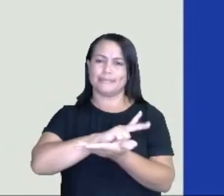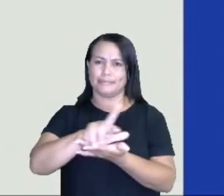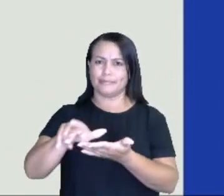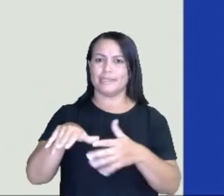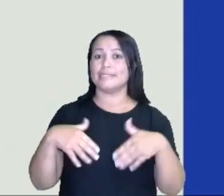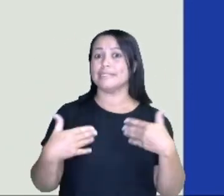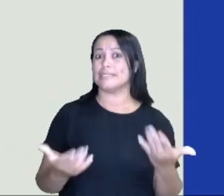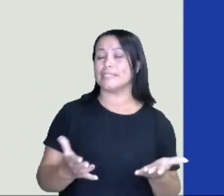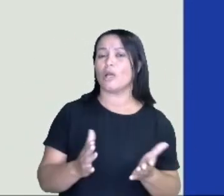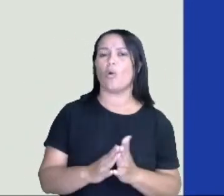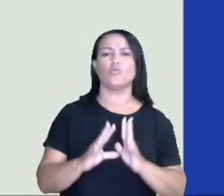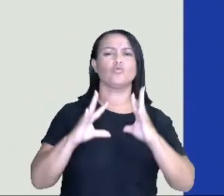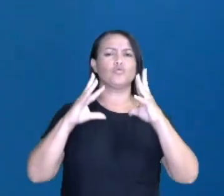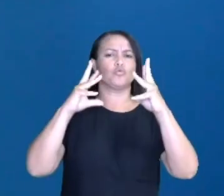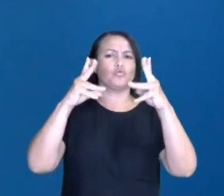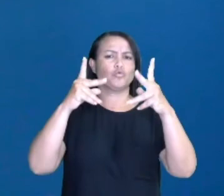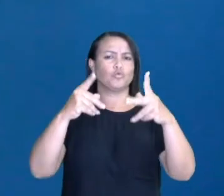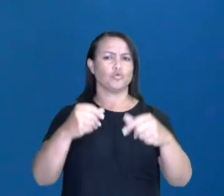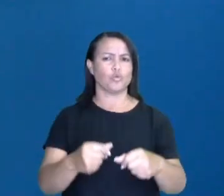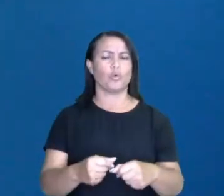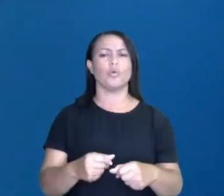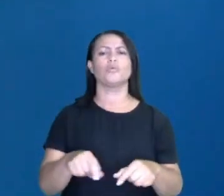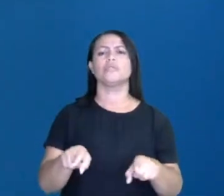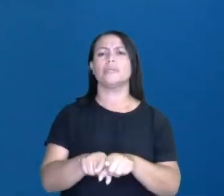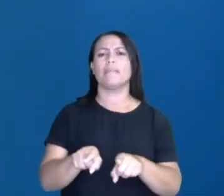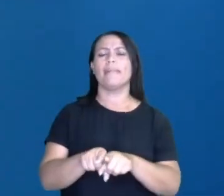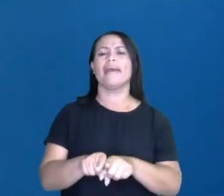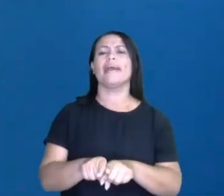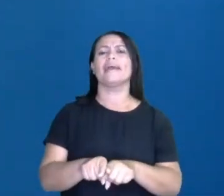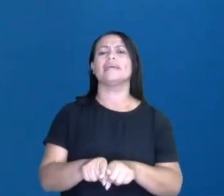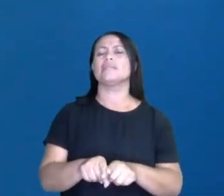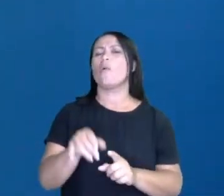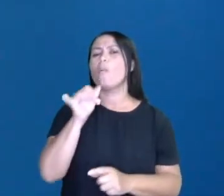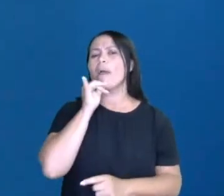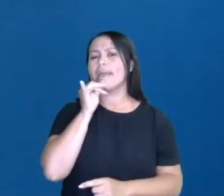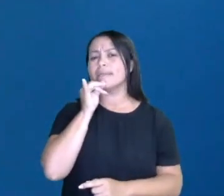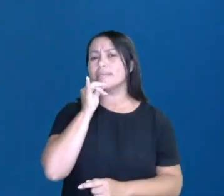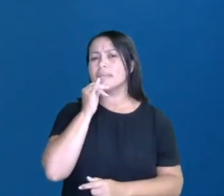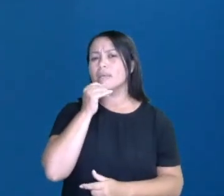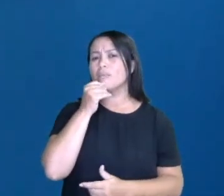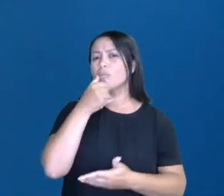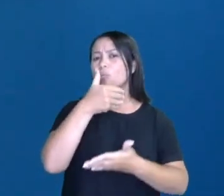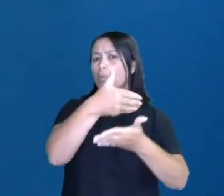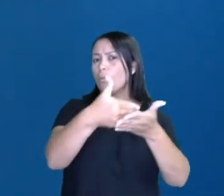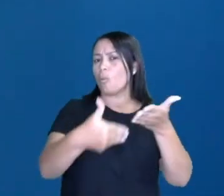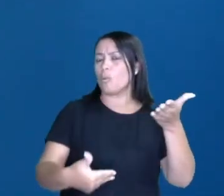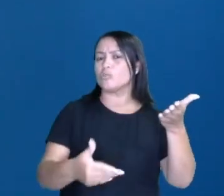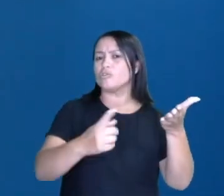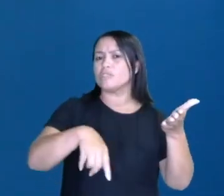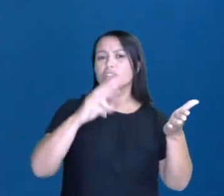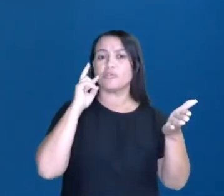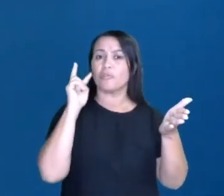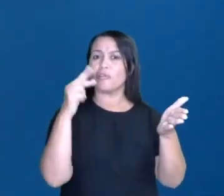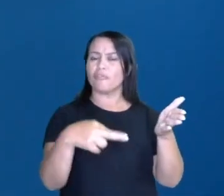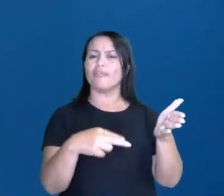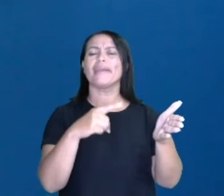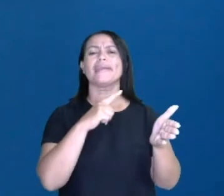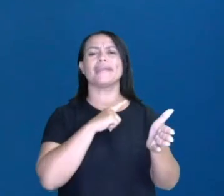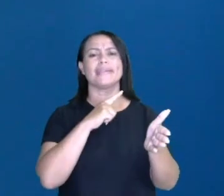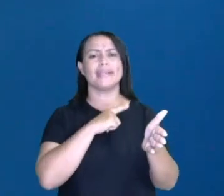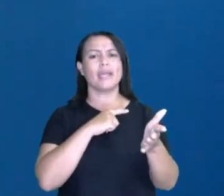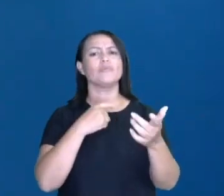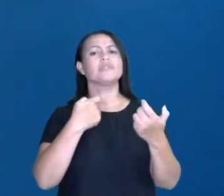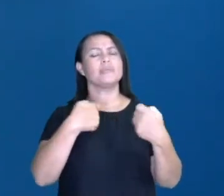Então, gente, todos esses aí, os demais, são exemplos de ocorrências que a gente tem